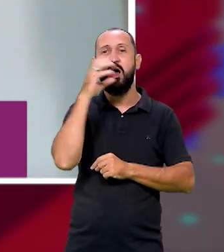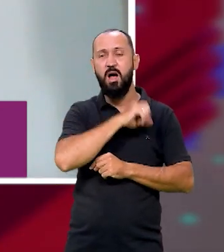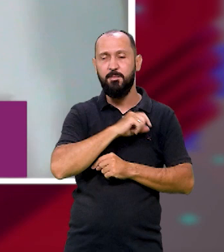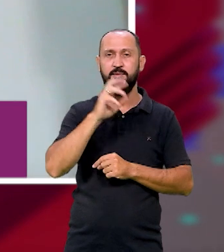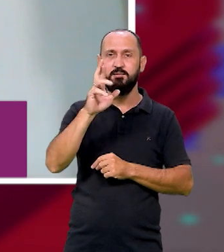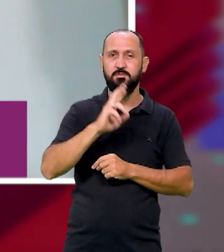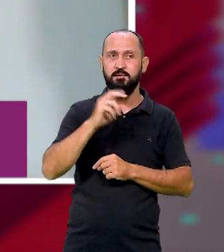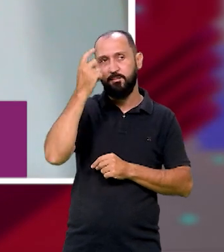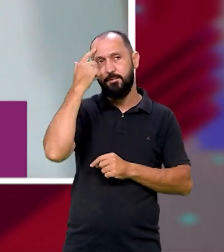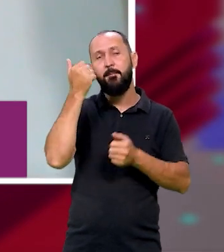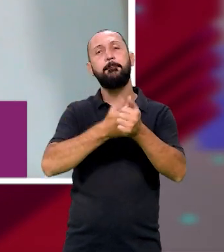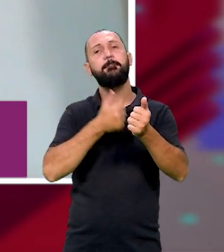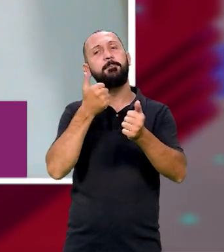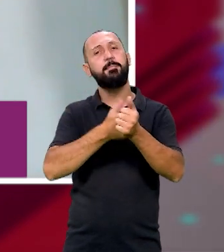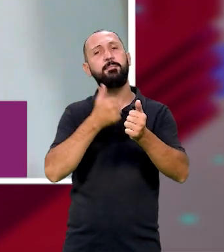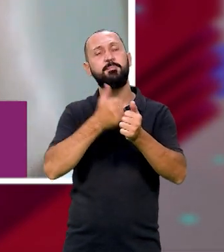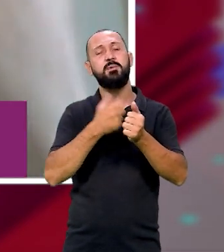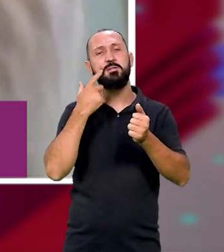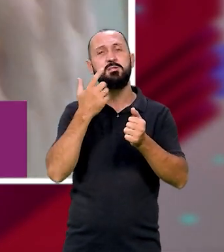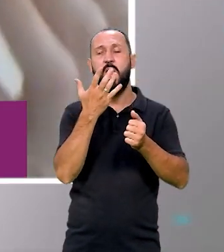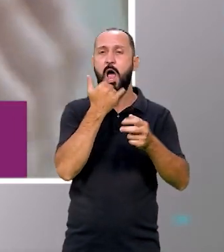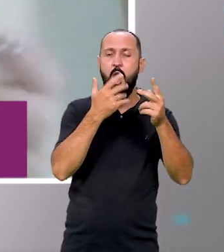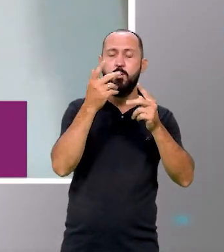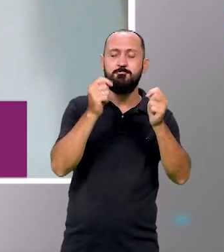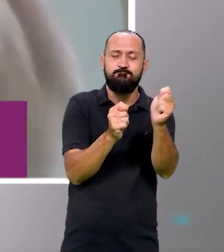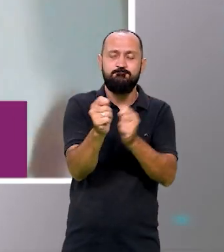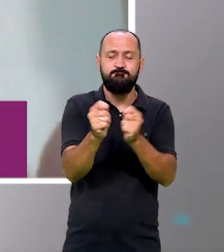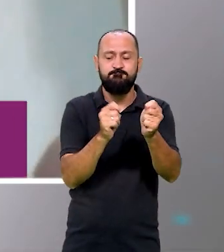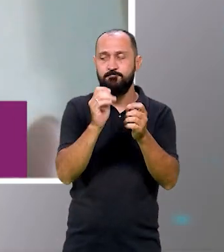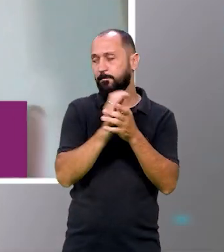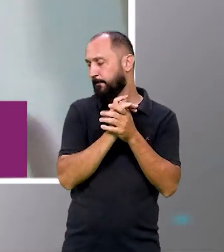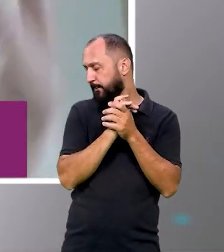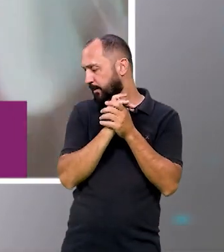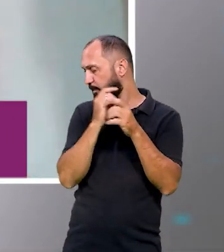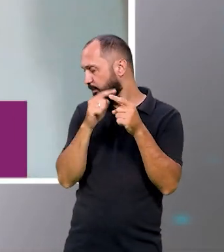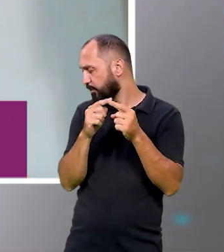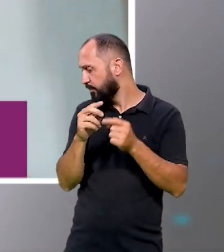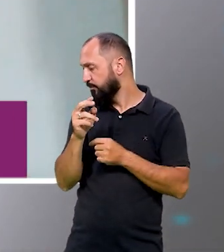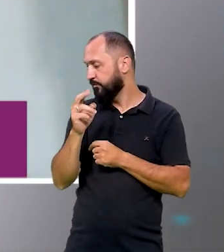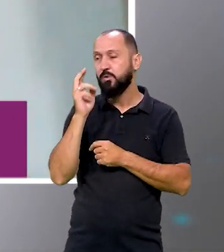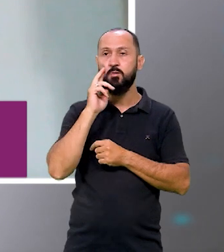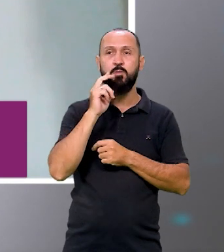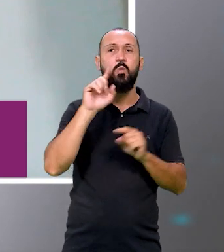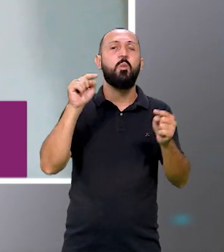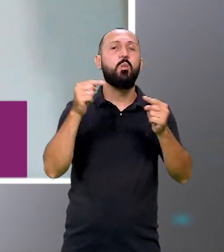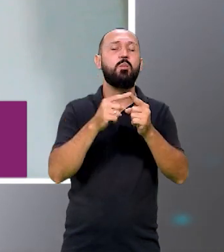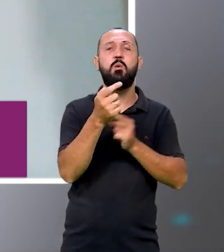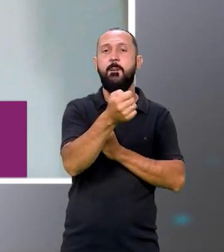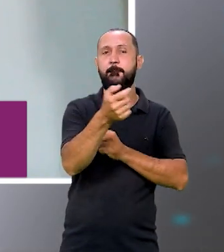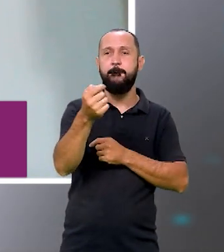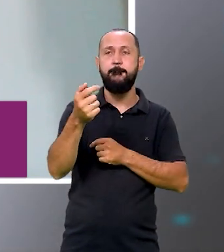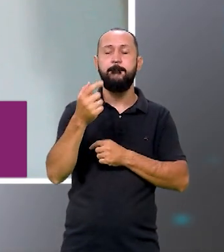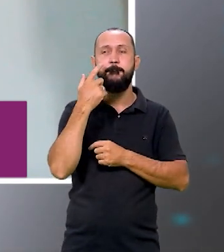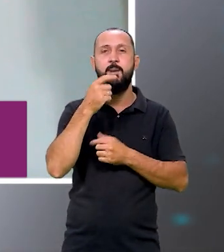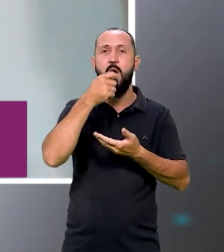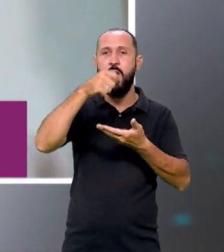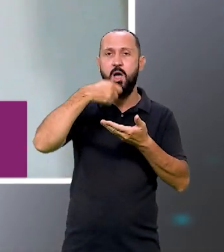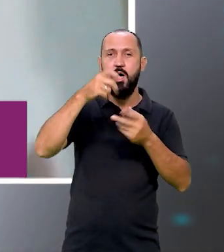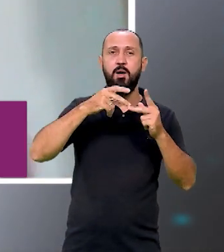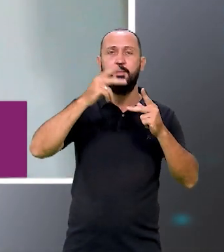de ingestão do carboidrato. E assim, gente, não é excesso. Às vezes a pessoa fala, eu vou tirar o arroz do almoço, mas ela come bolacha o dia